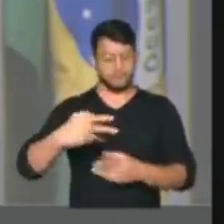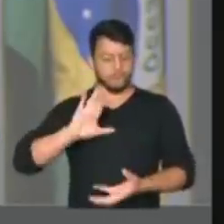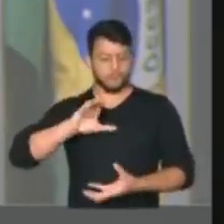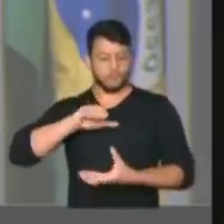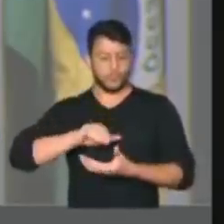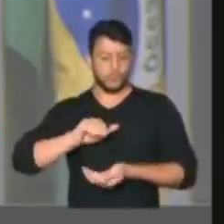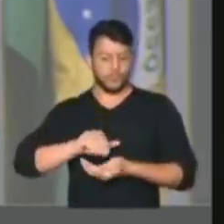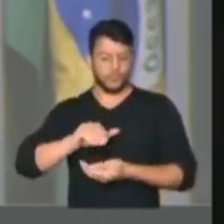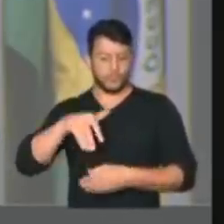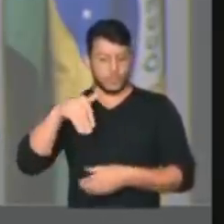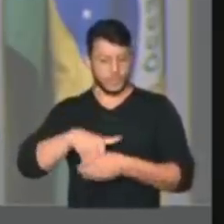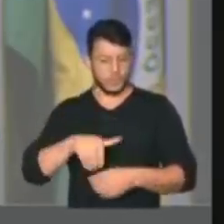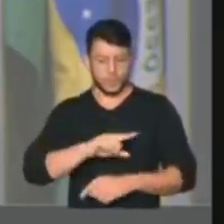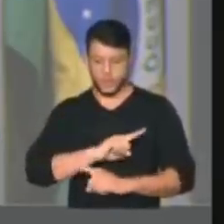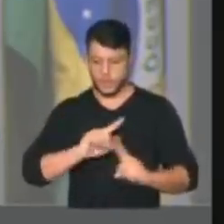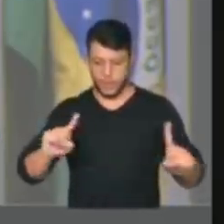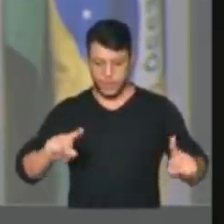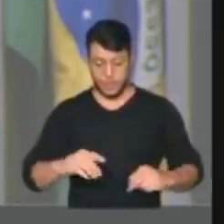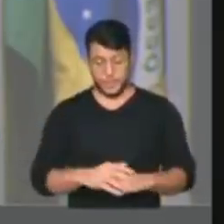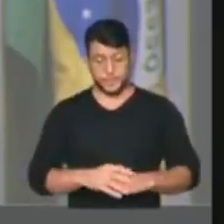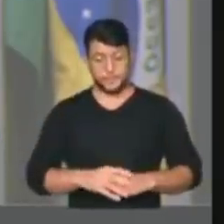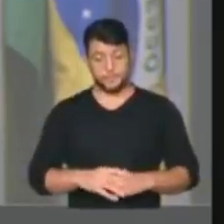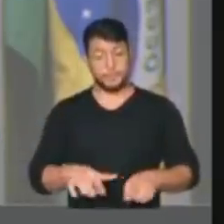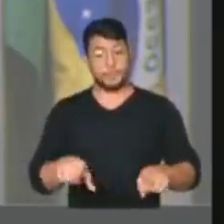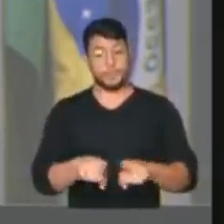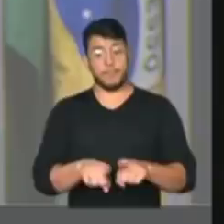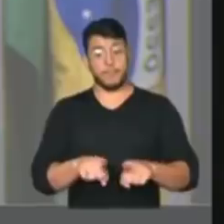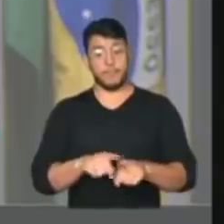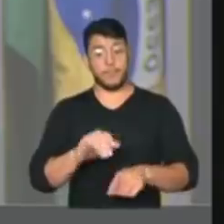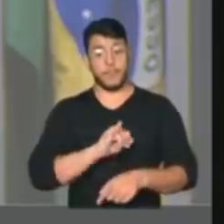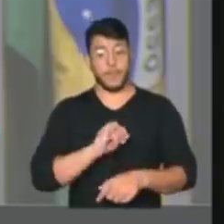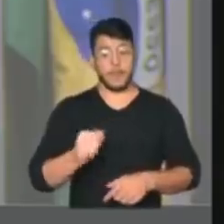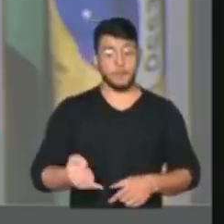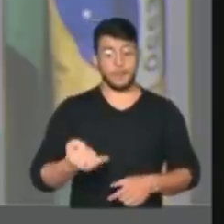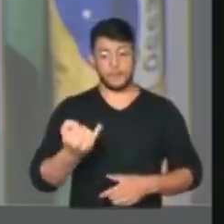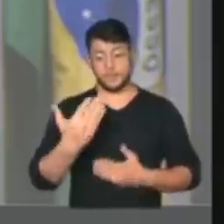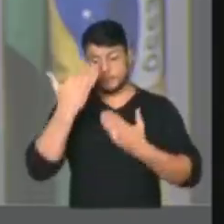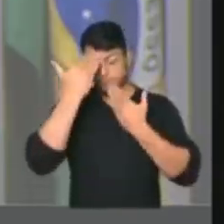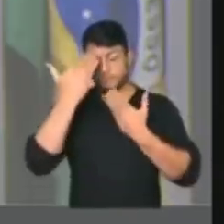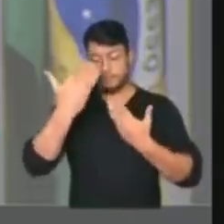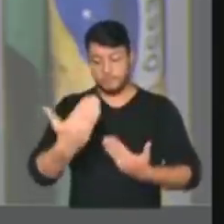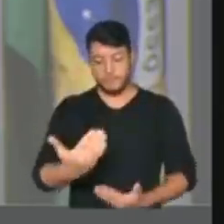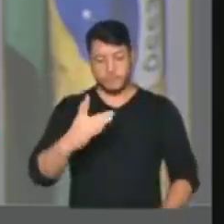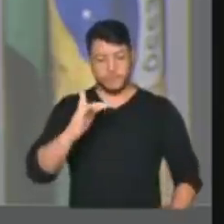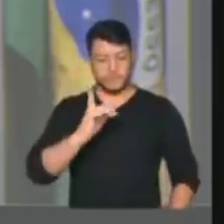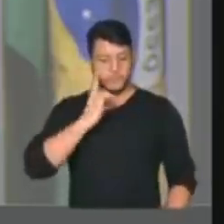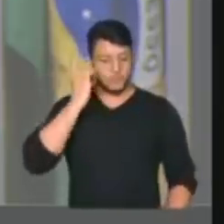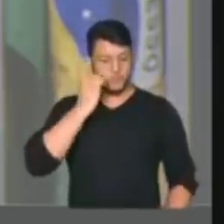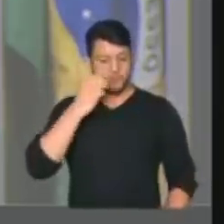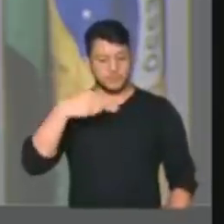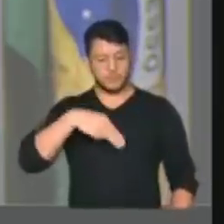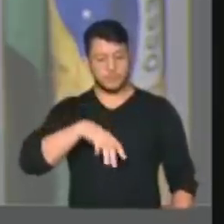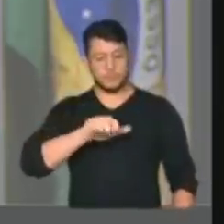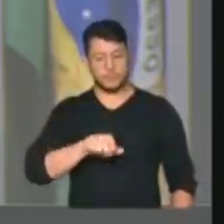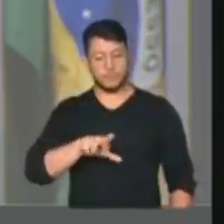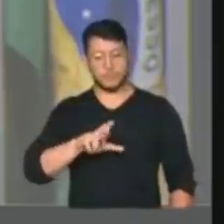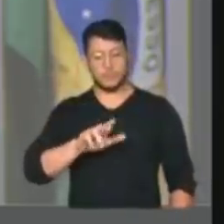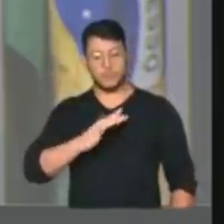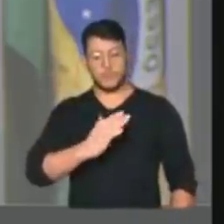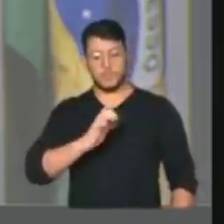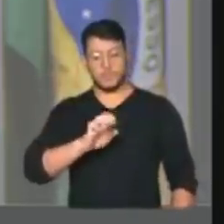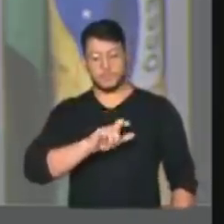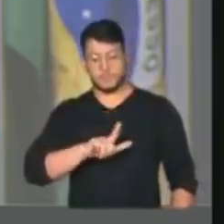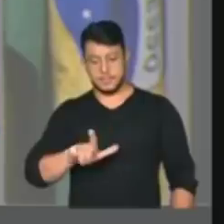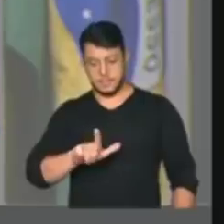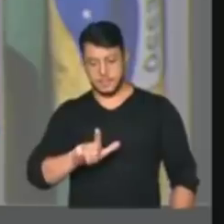eleitoral e aqui também agradeço esforços do deputado mas selva rato e representando o partido novo